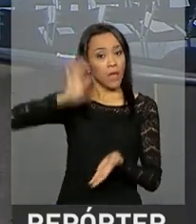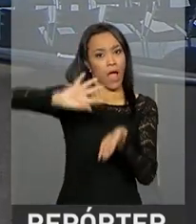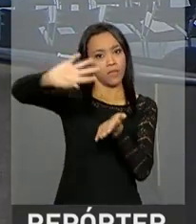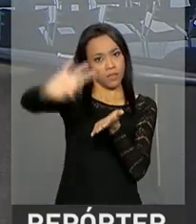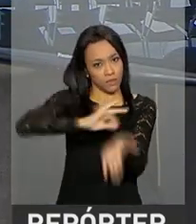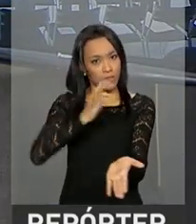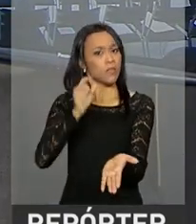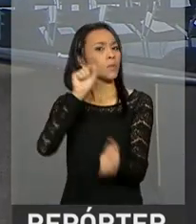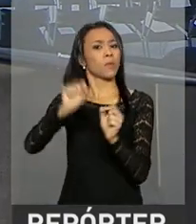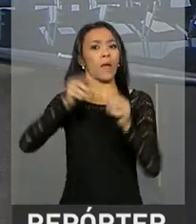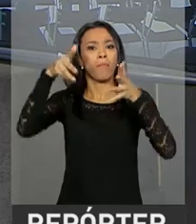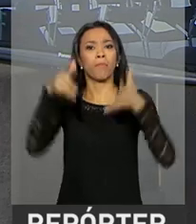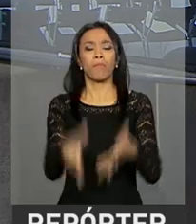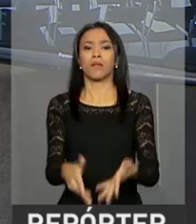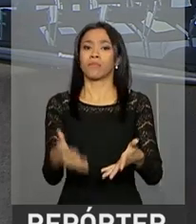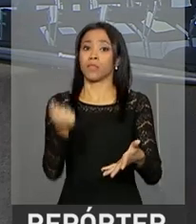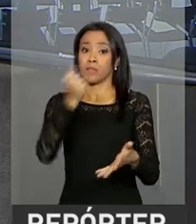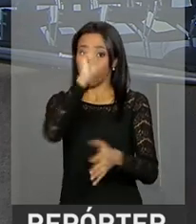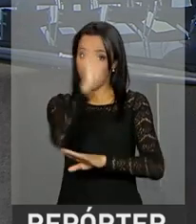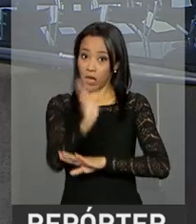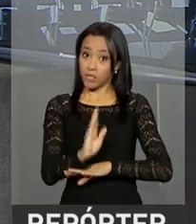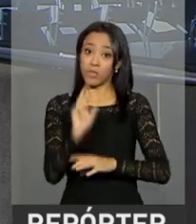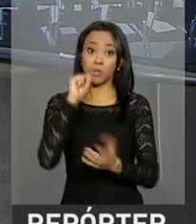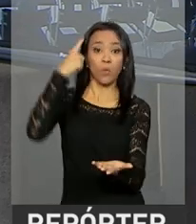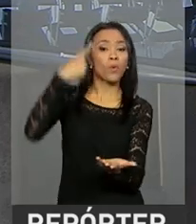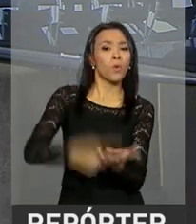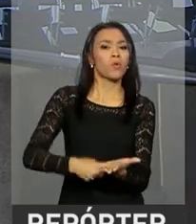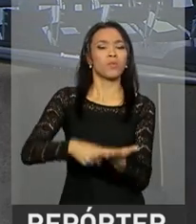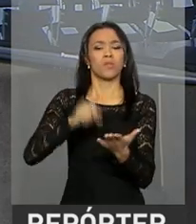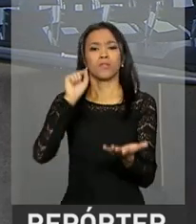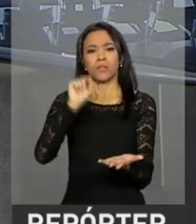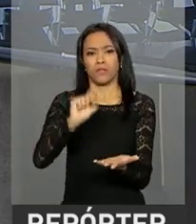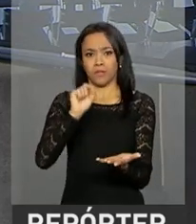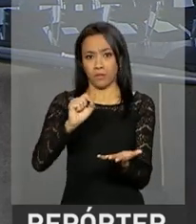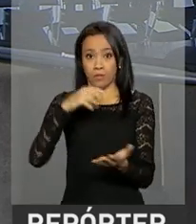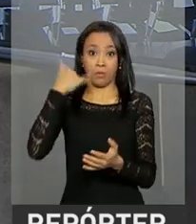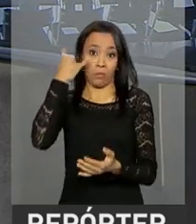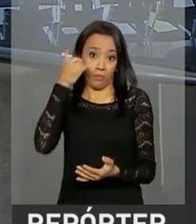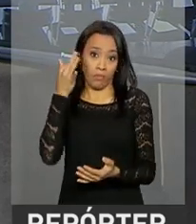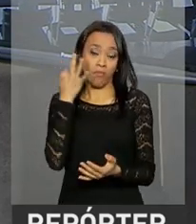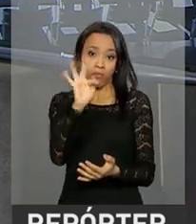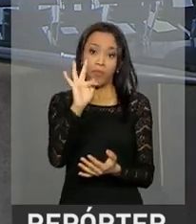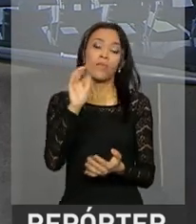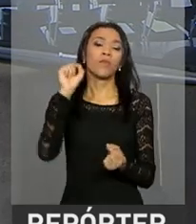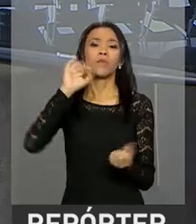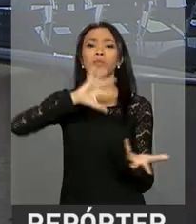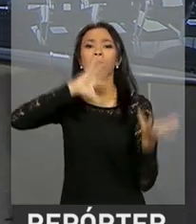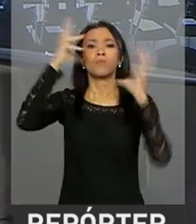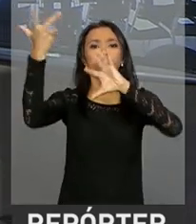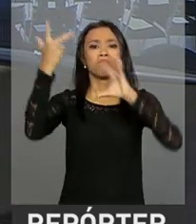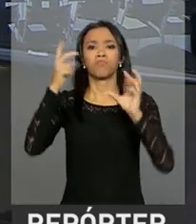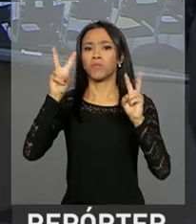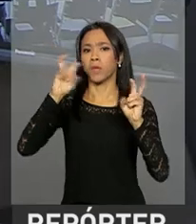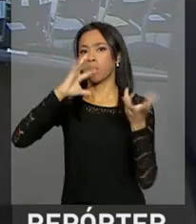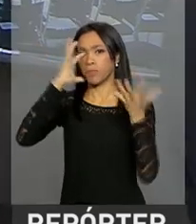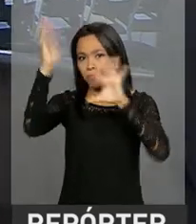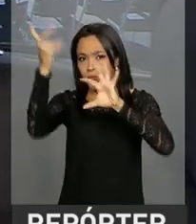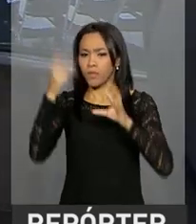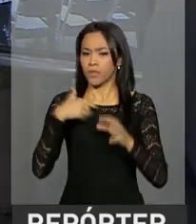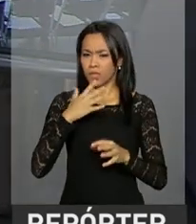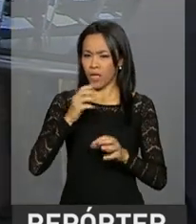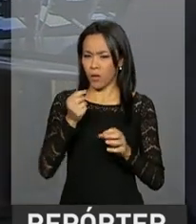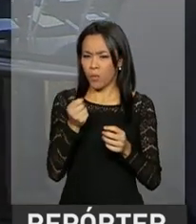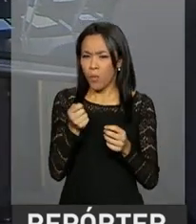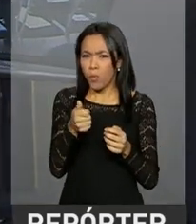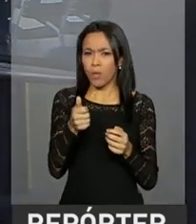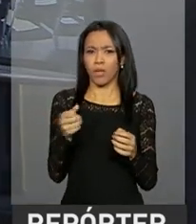participação brasileira no Acordo de Paris sobre a mudança do clima, em uma cerimônia aqui no Palácio do Planalto. Eu acho que a gente pode ver aqui que já está praticamente